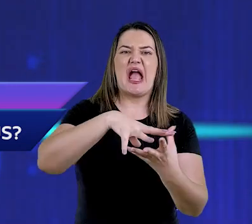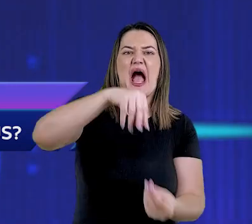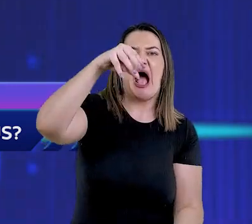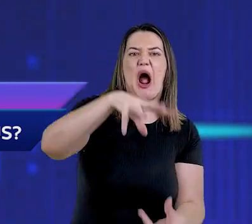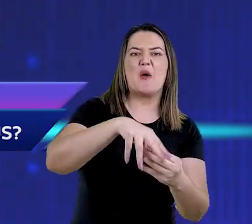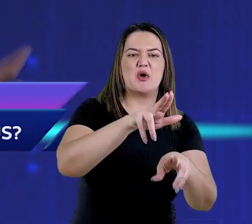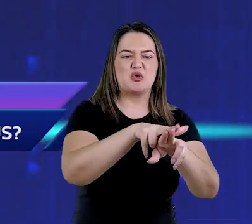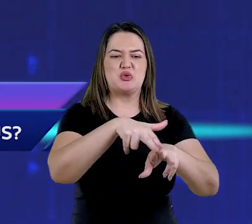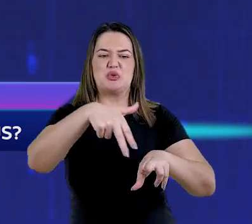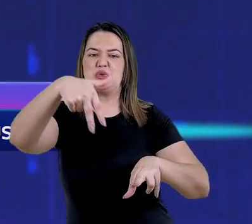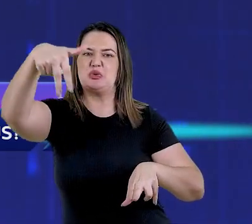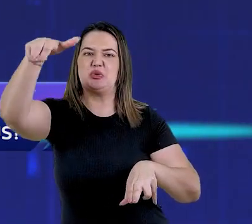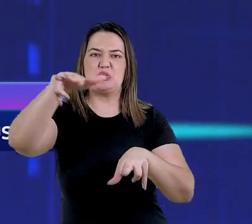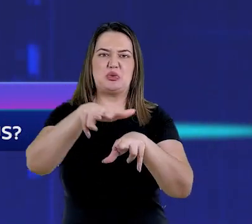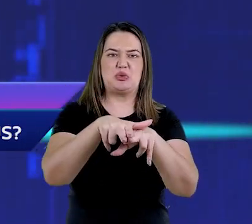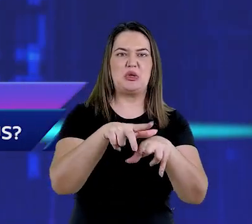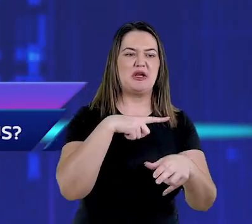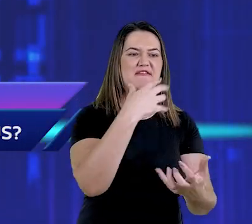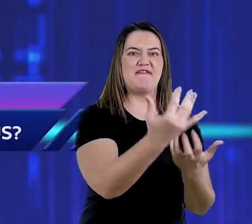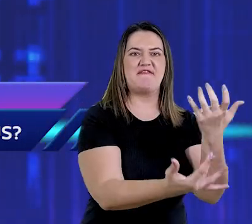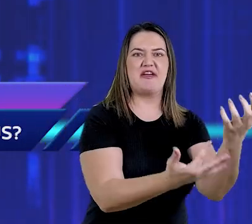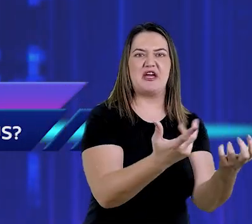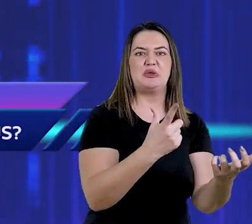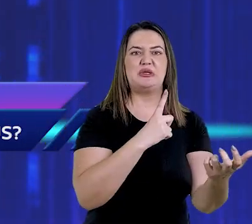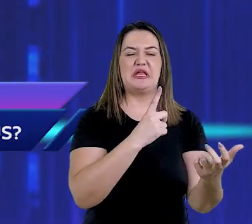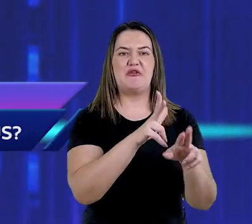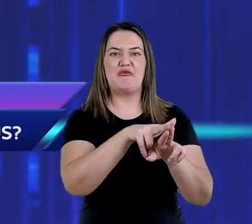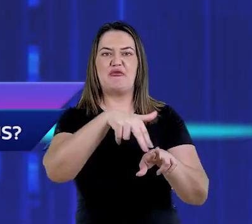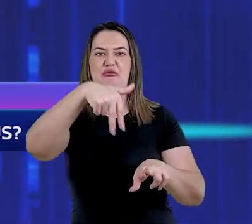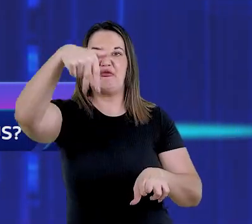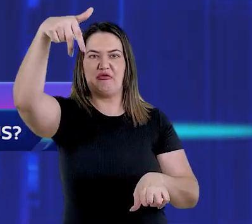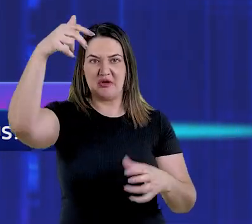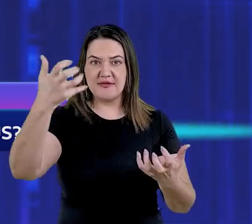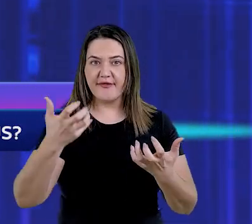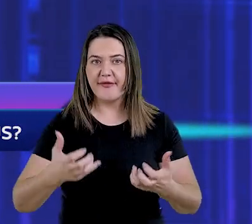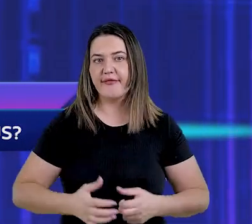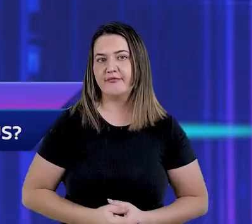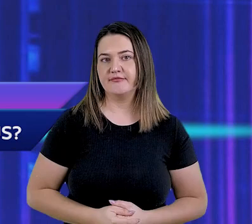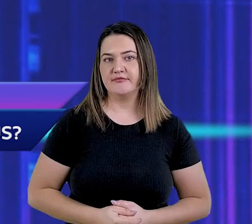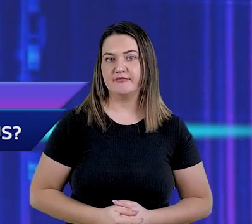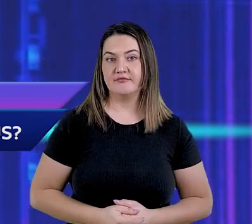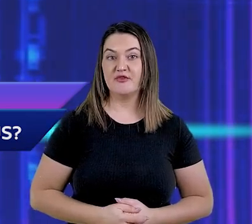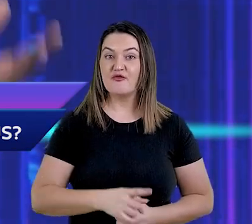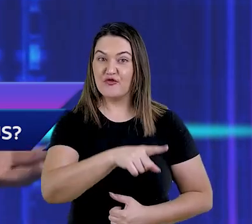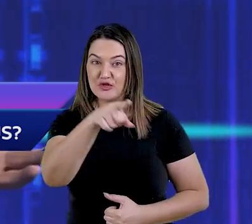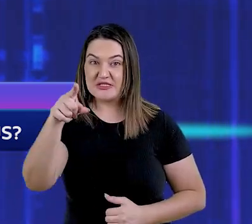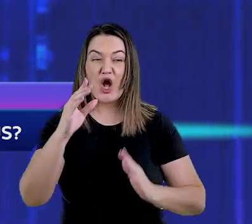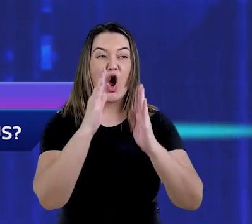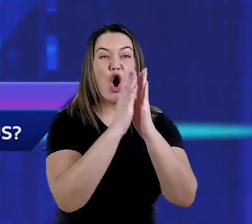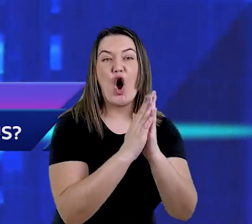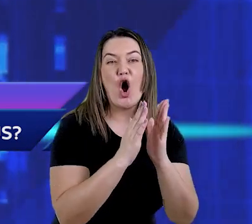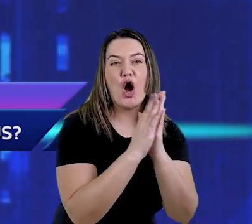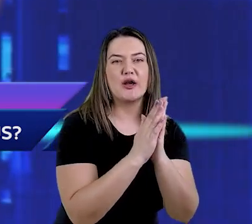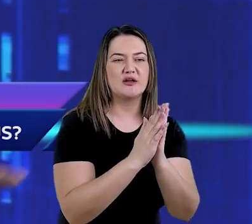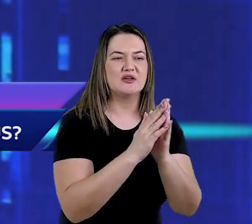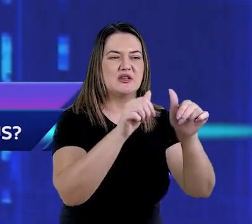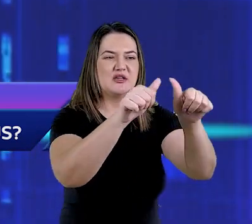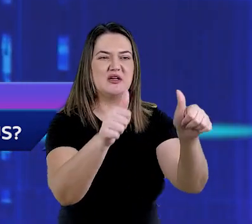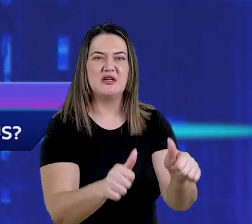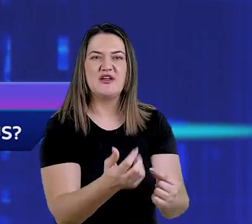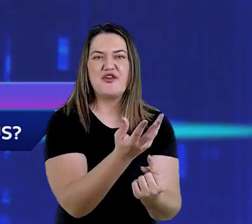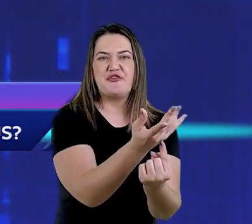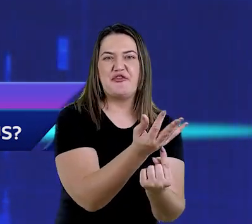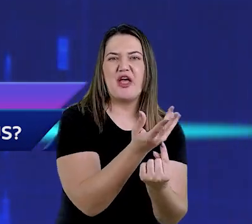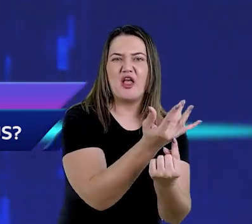purgatório, e que existe uma vida logo depois da morte. Babilônia quer que você ore a homens, ore a santos, acenda